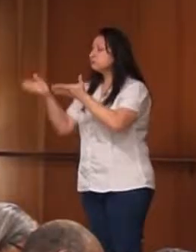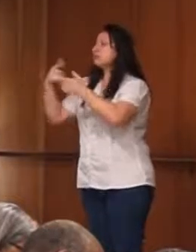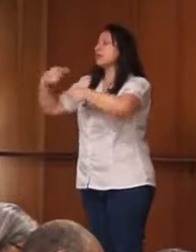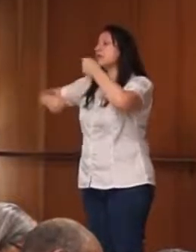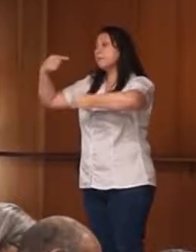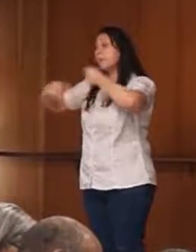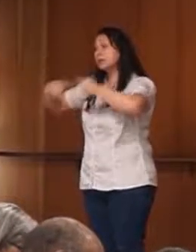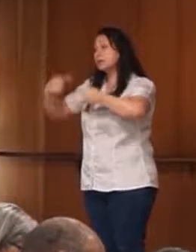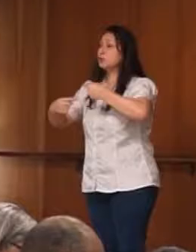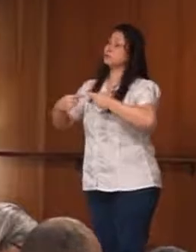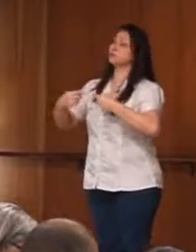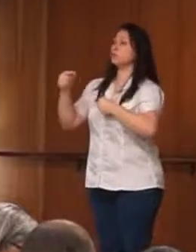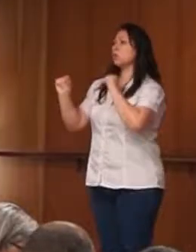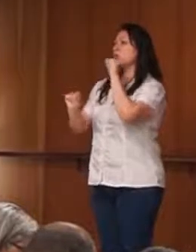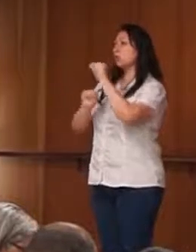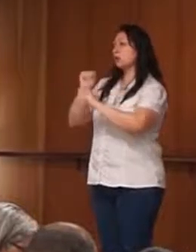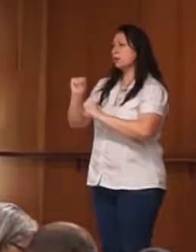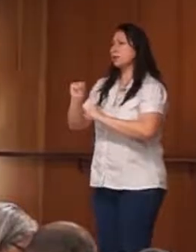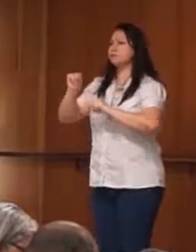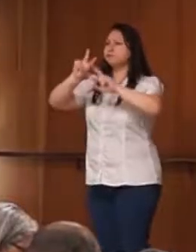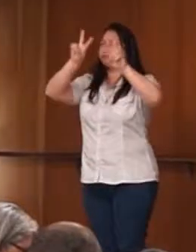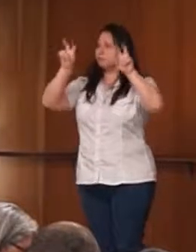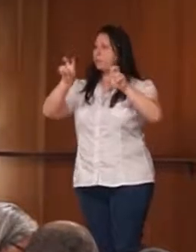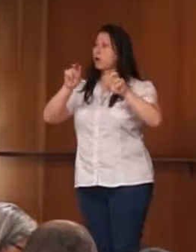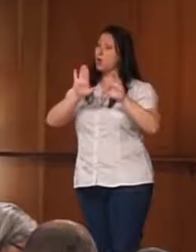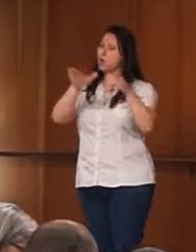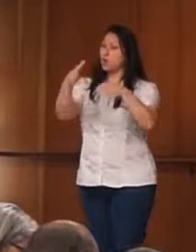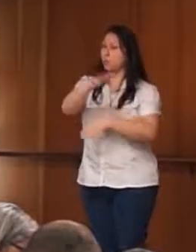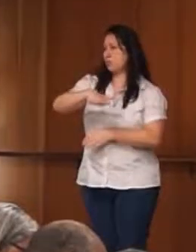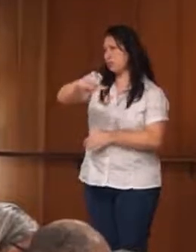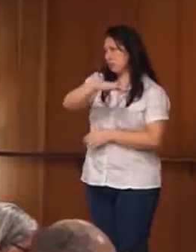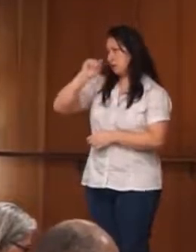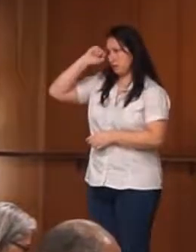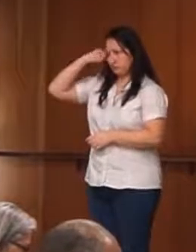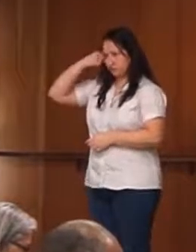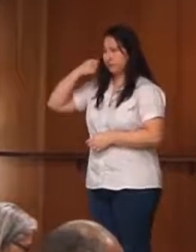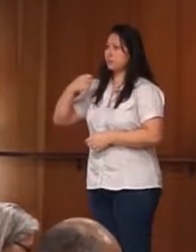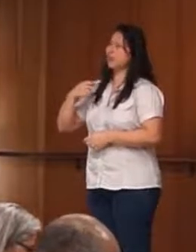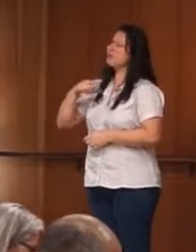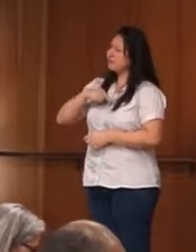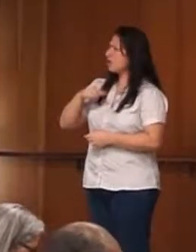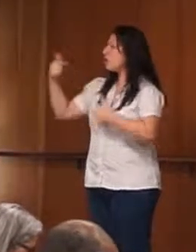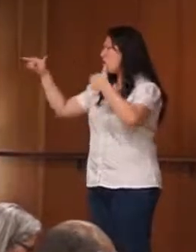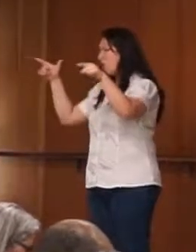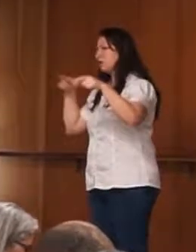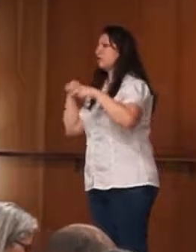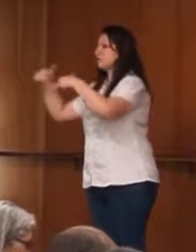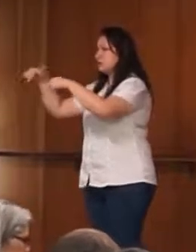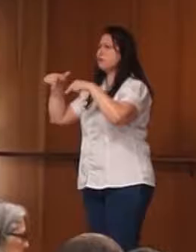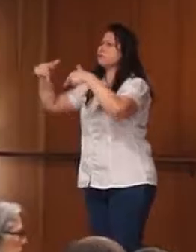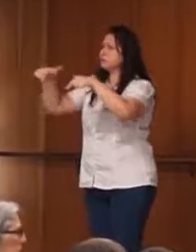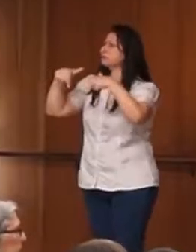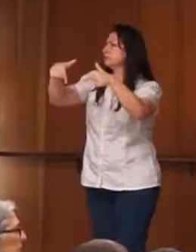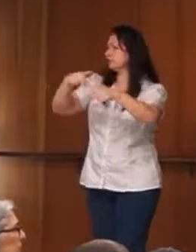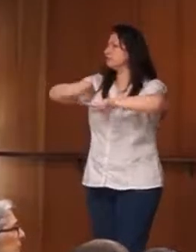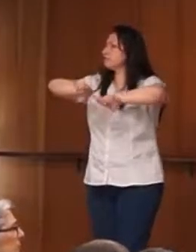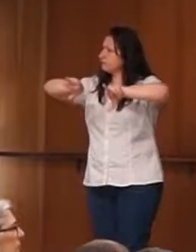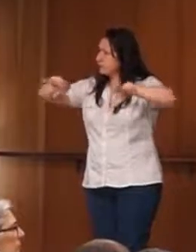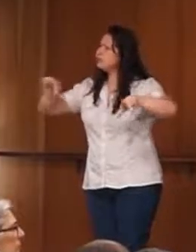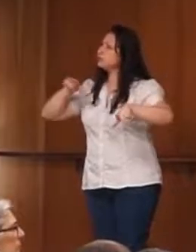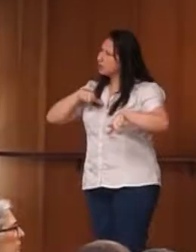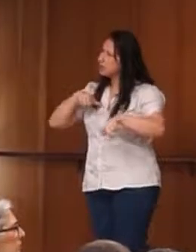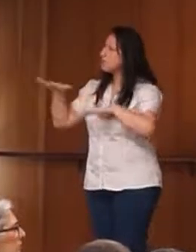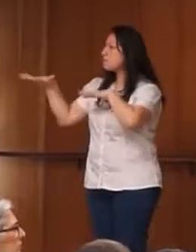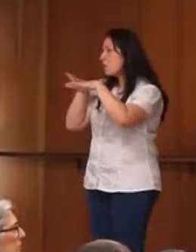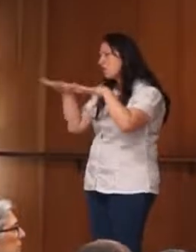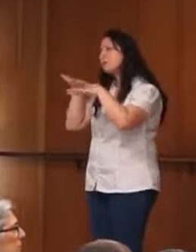a construção de políticas públicas para a população negra. É claro que há várias outras iniciativas dos movimentos sociais,